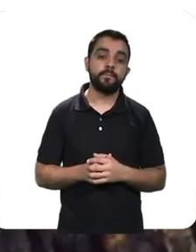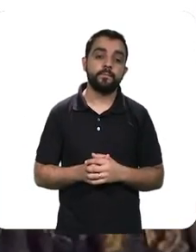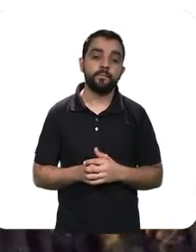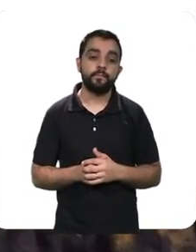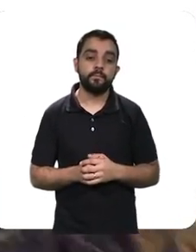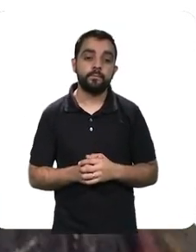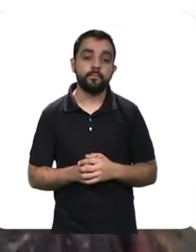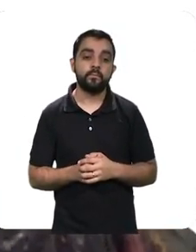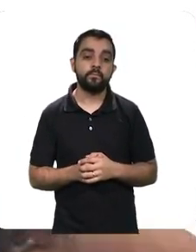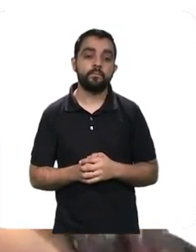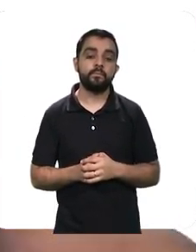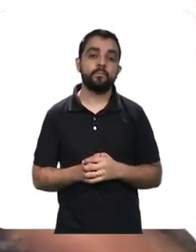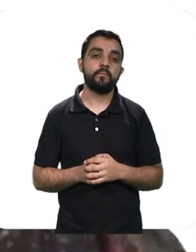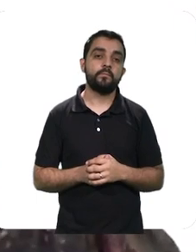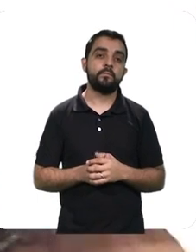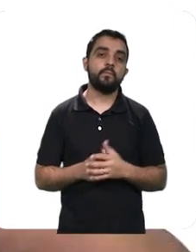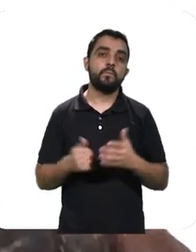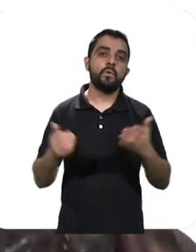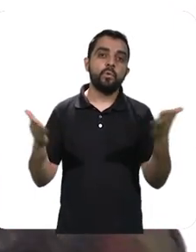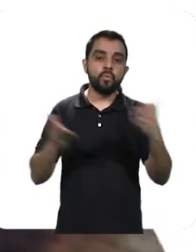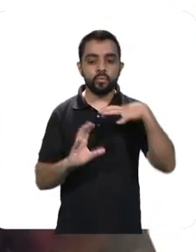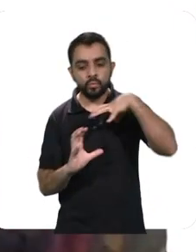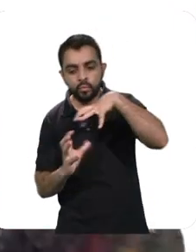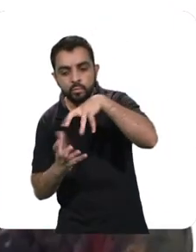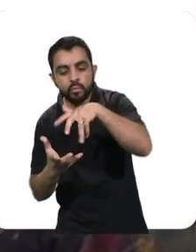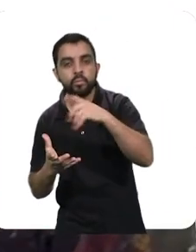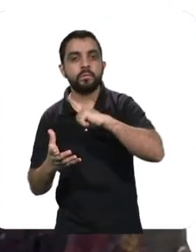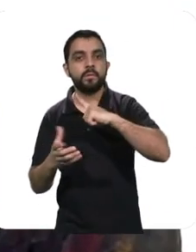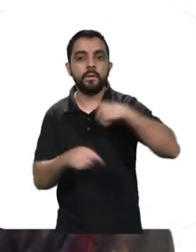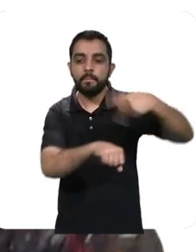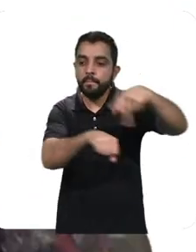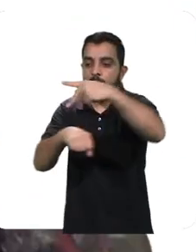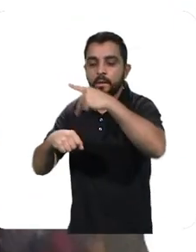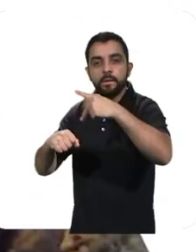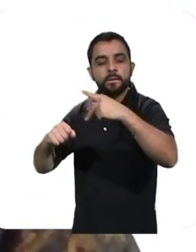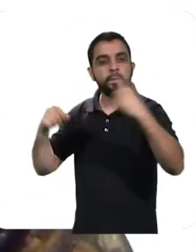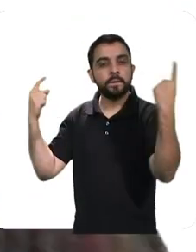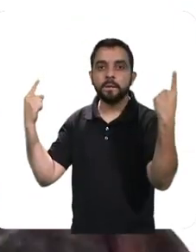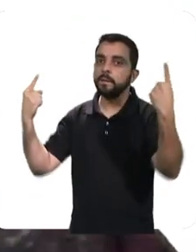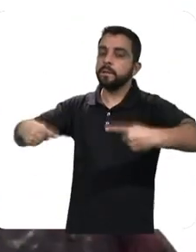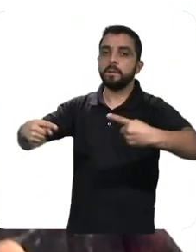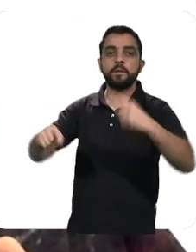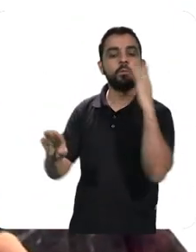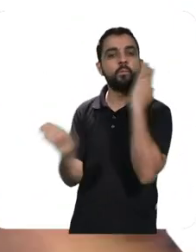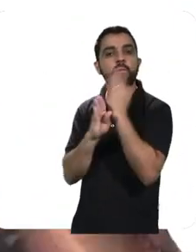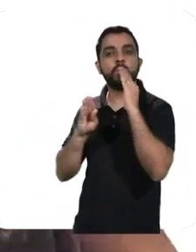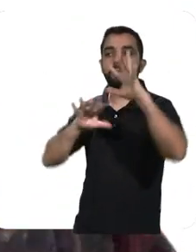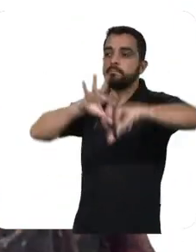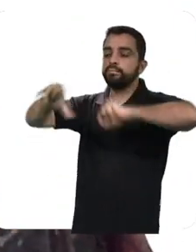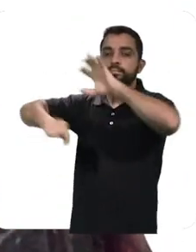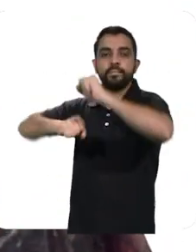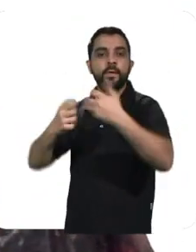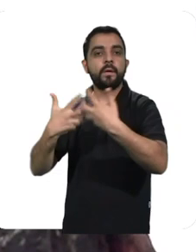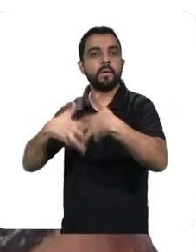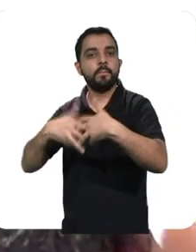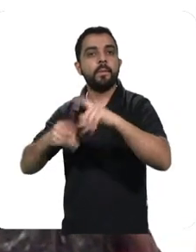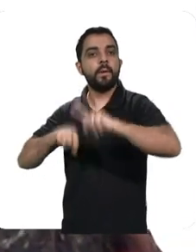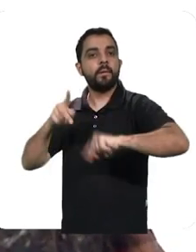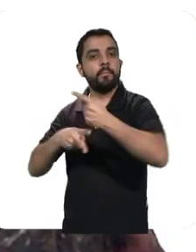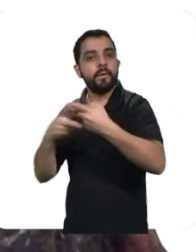de um canibalismo internacional, né? A gente vive numa